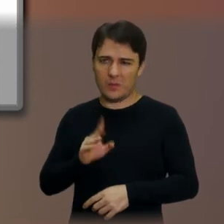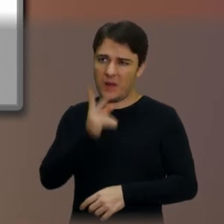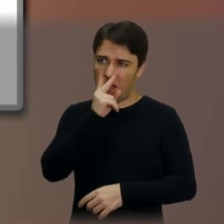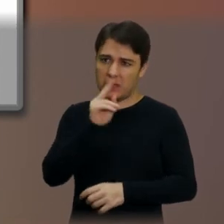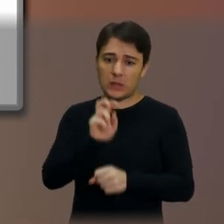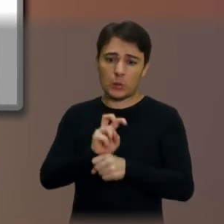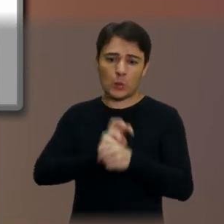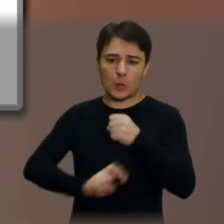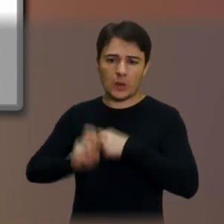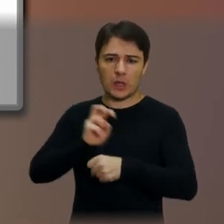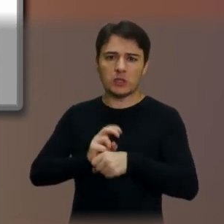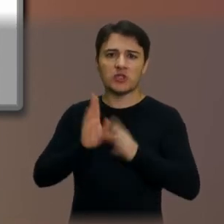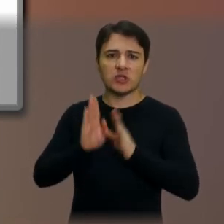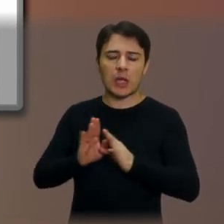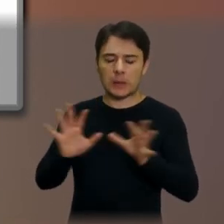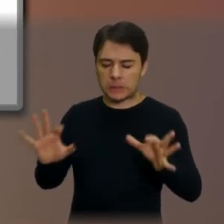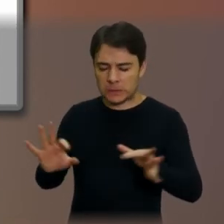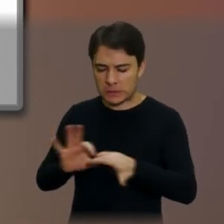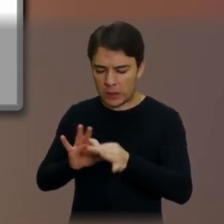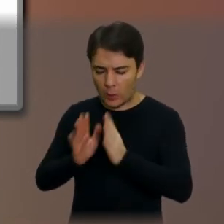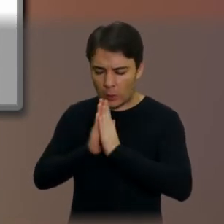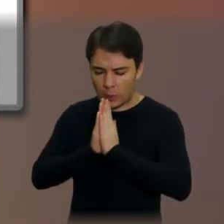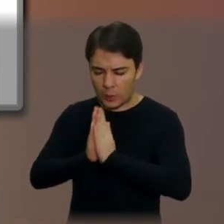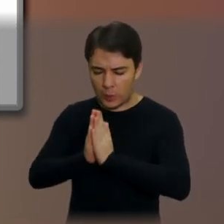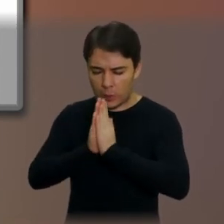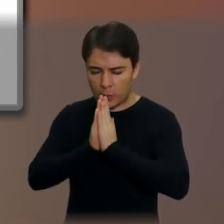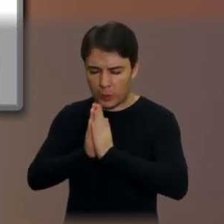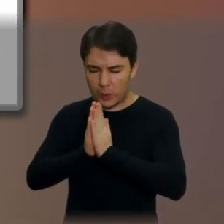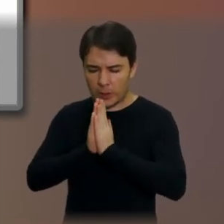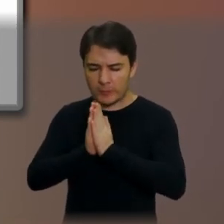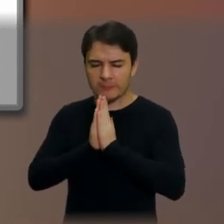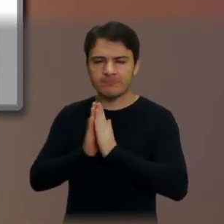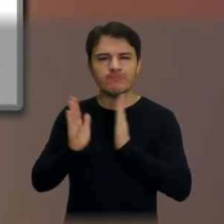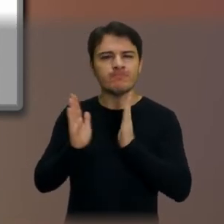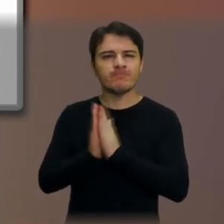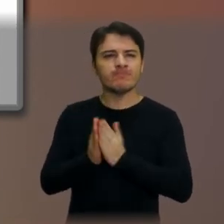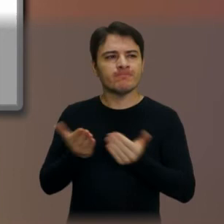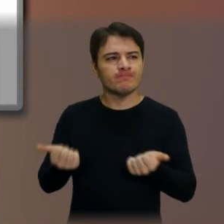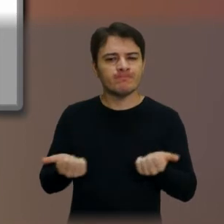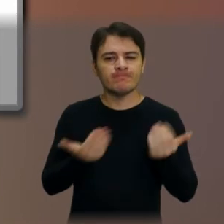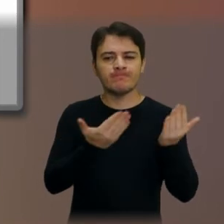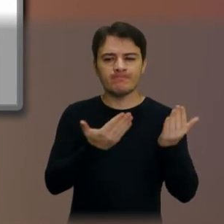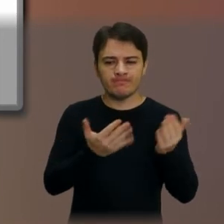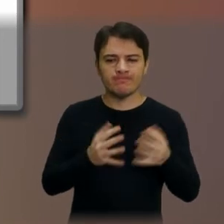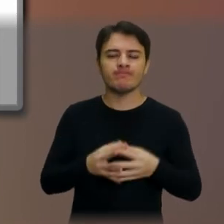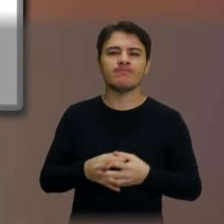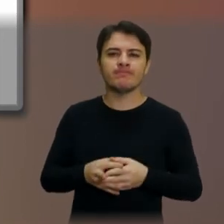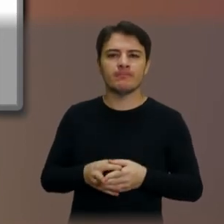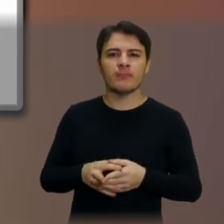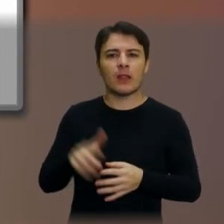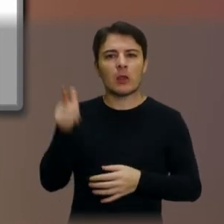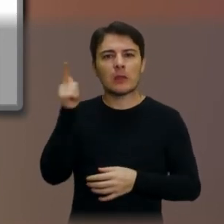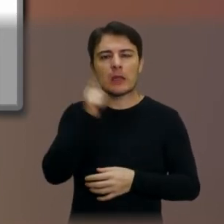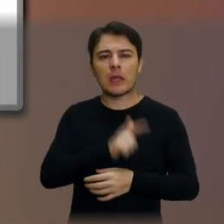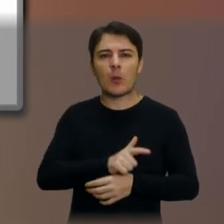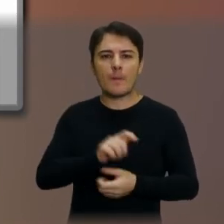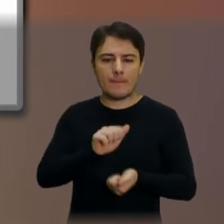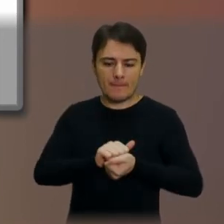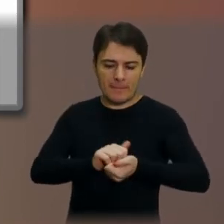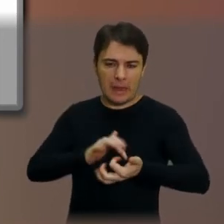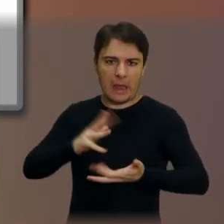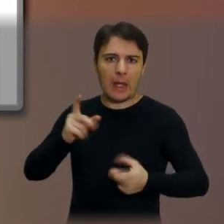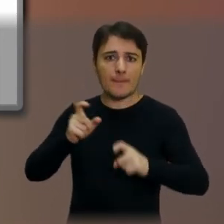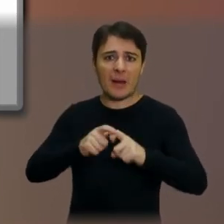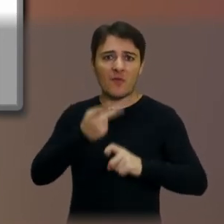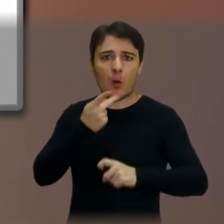se pegou na oração na corrente positiva e intercedeu realmente por ele e os milagres dos médicos Disseram que